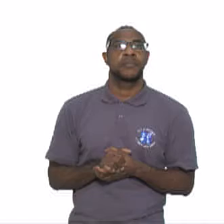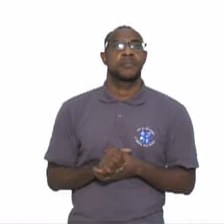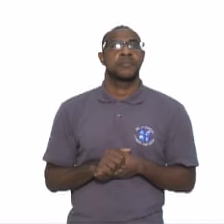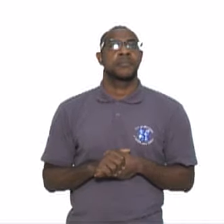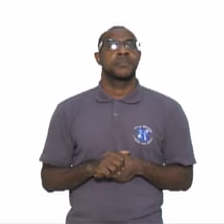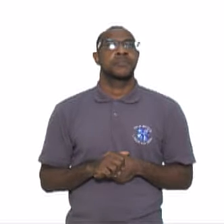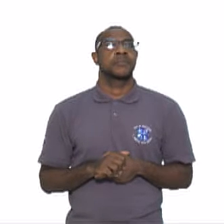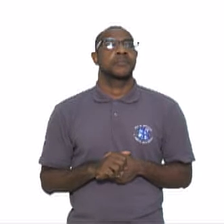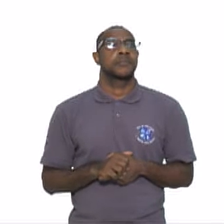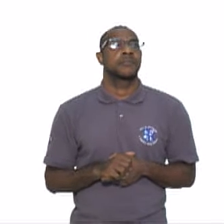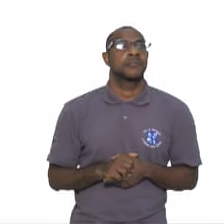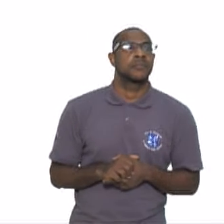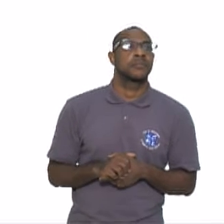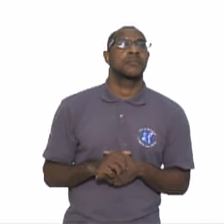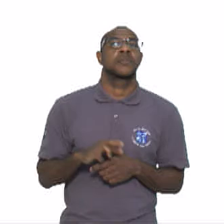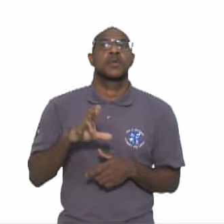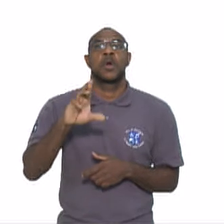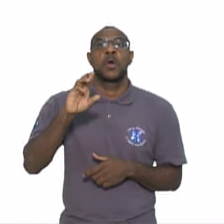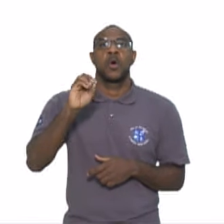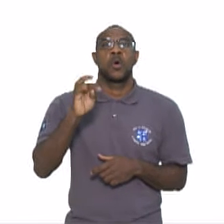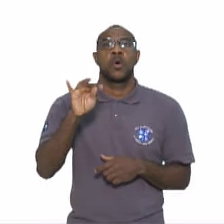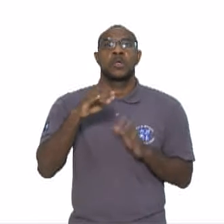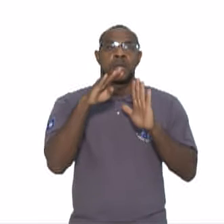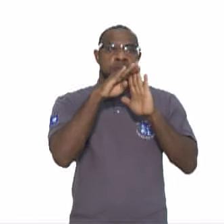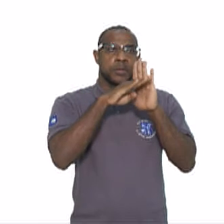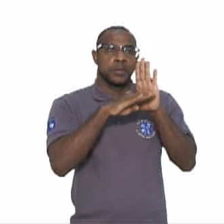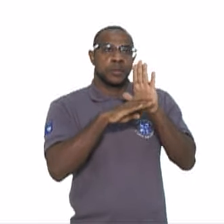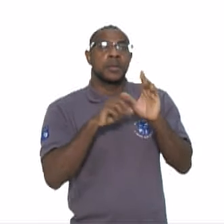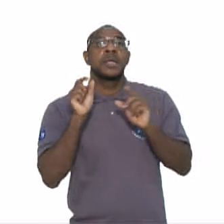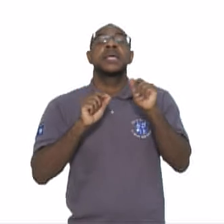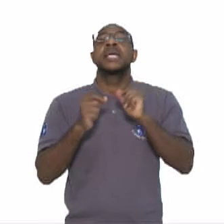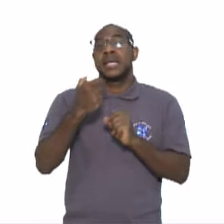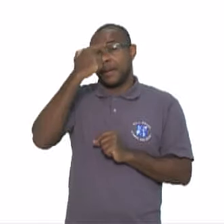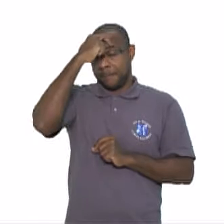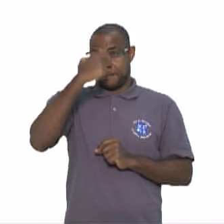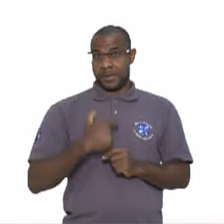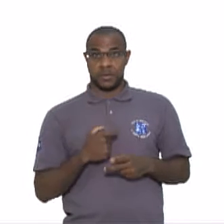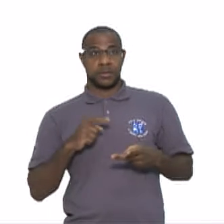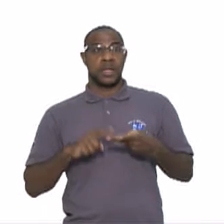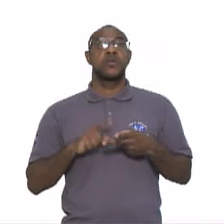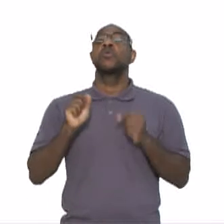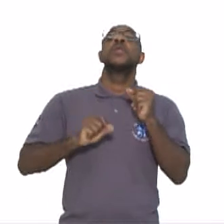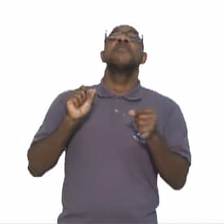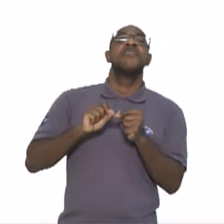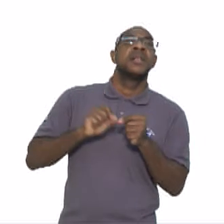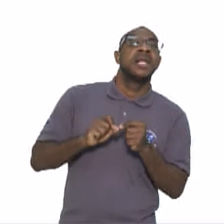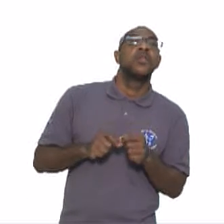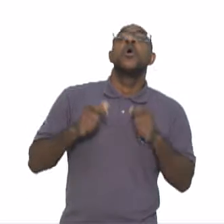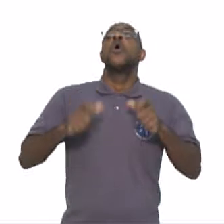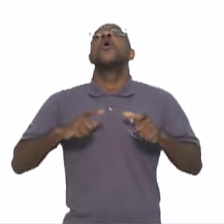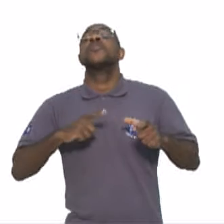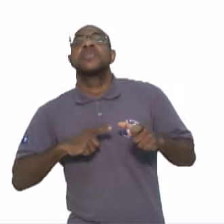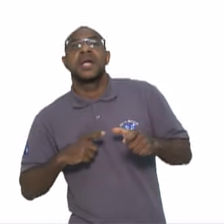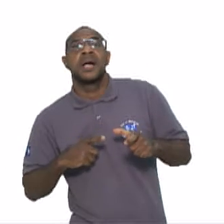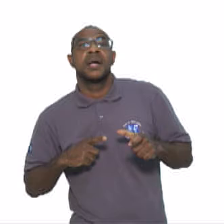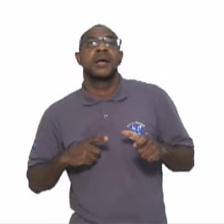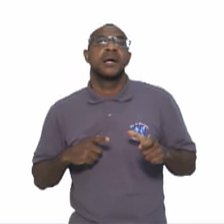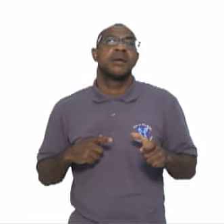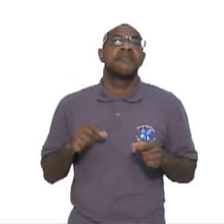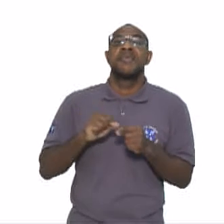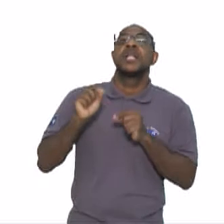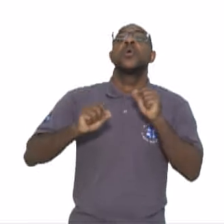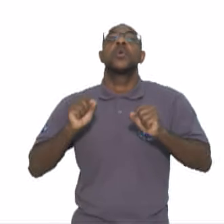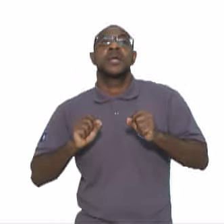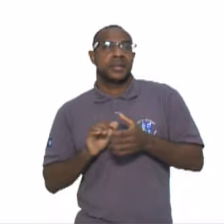Um roteiro. Alguns princípios. Quem é o personagem, o que ele está fazendo, onde ele está. Então, ali na figura,